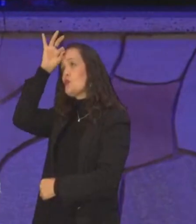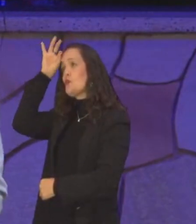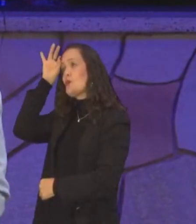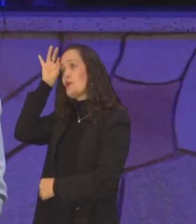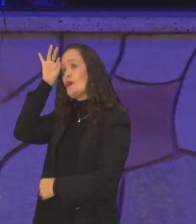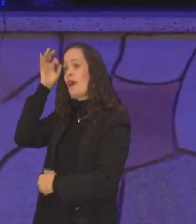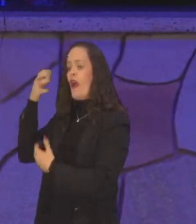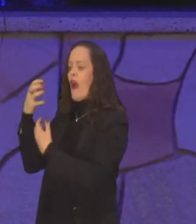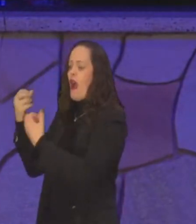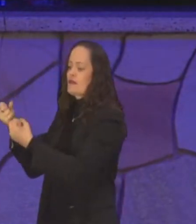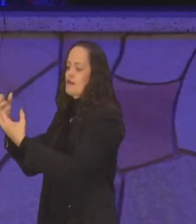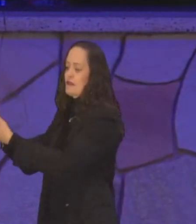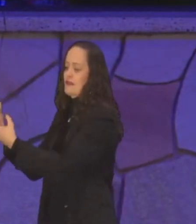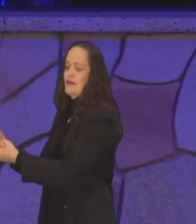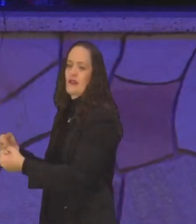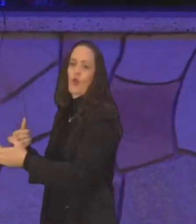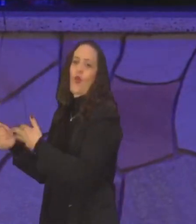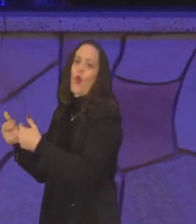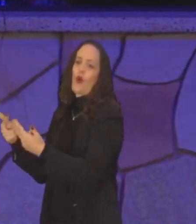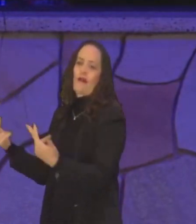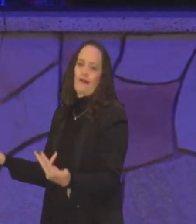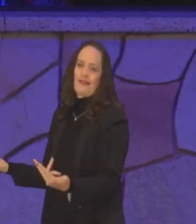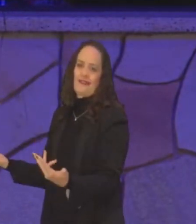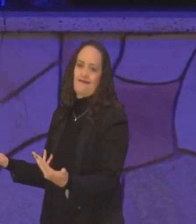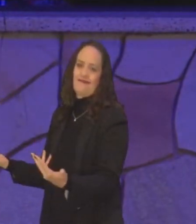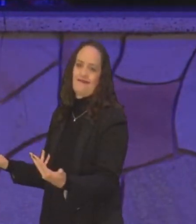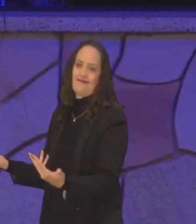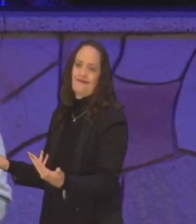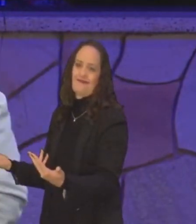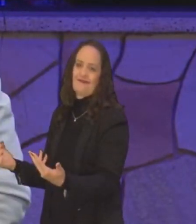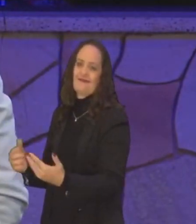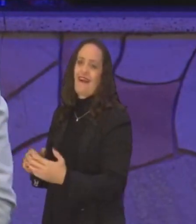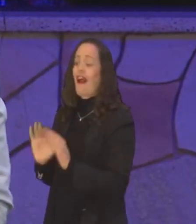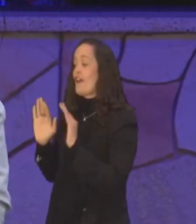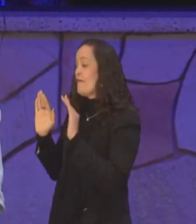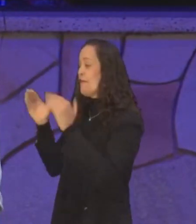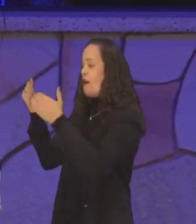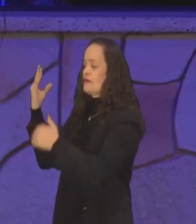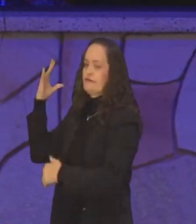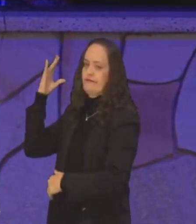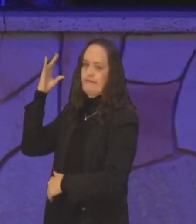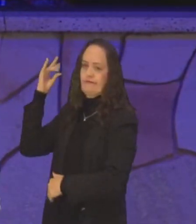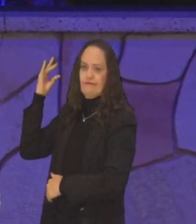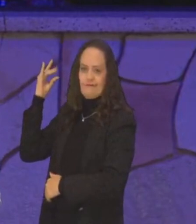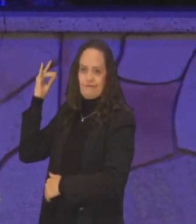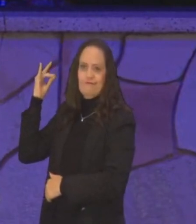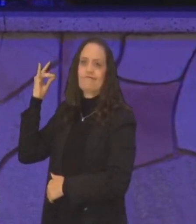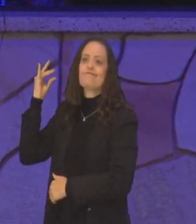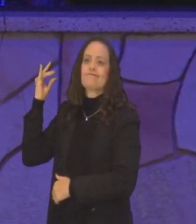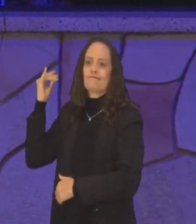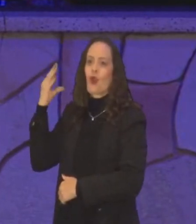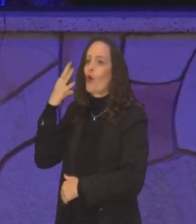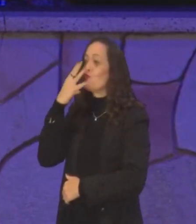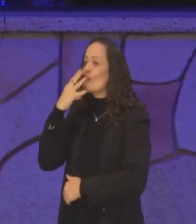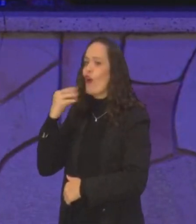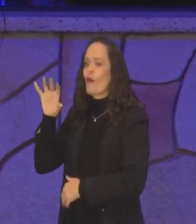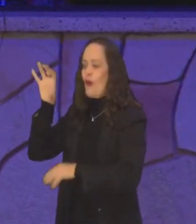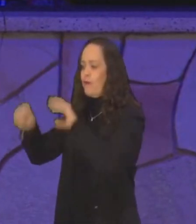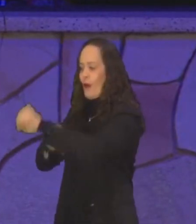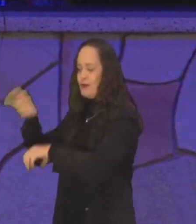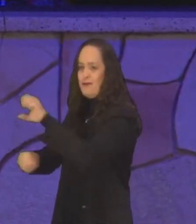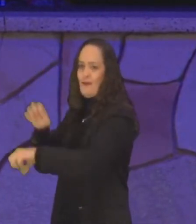demais, acreditam demais e prestam seus ouvidos aos lobos que tentam destruir